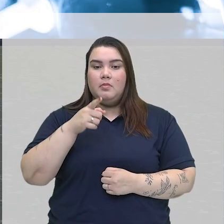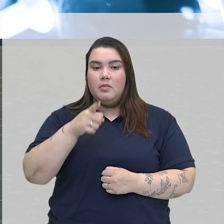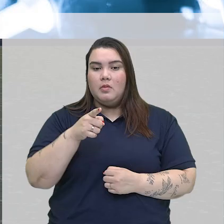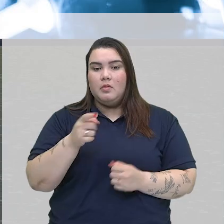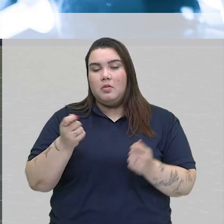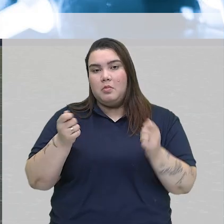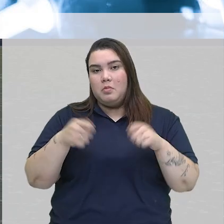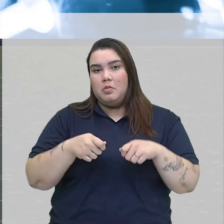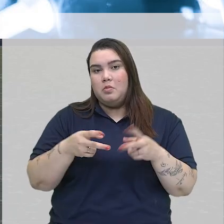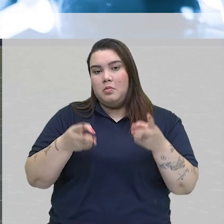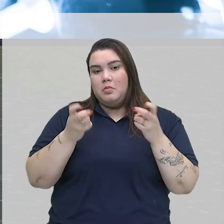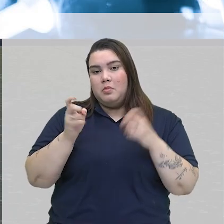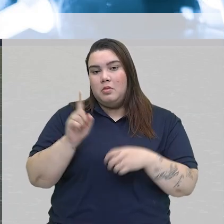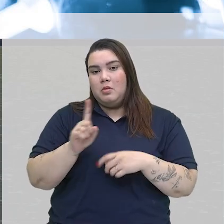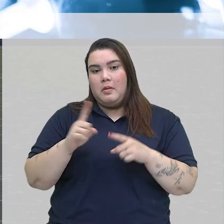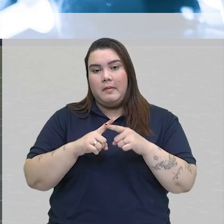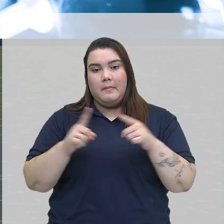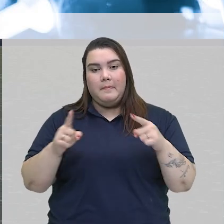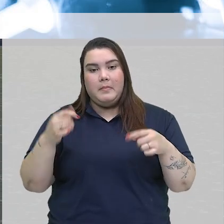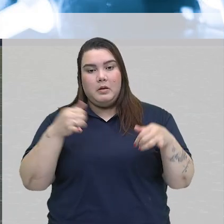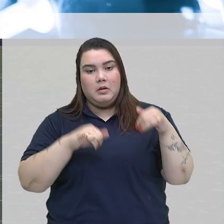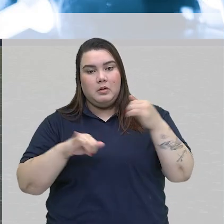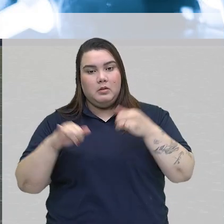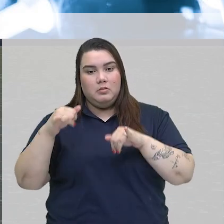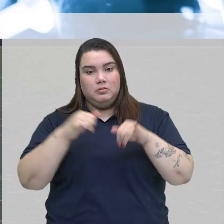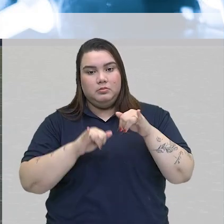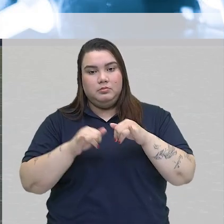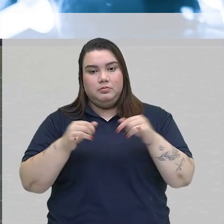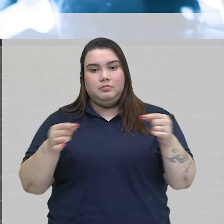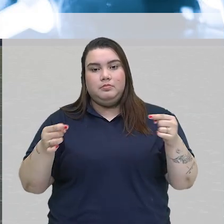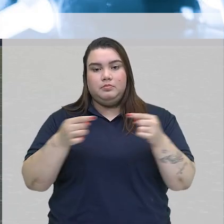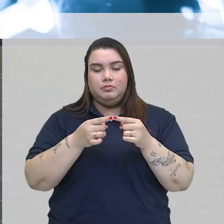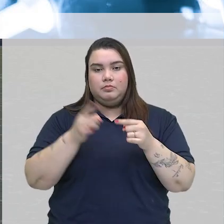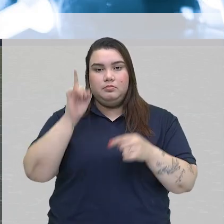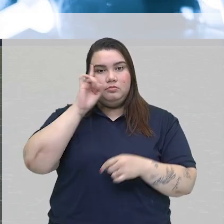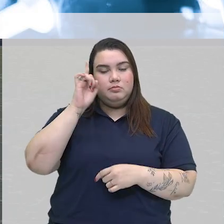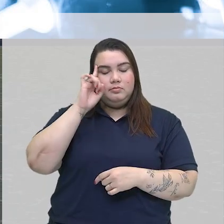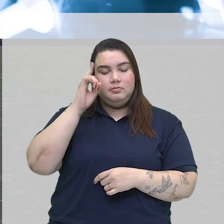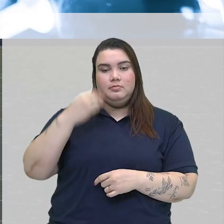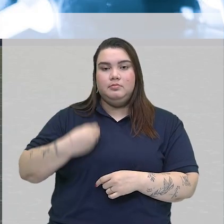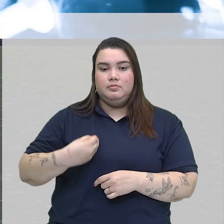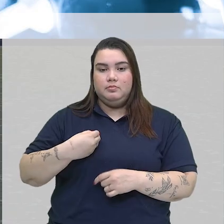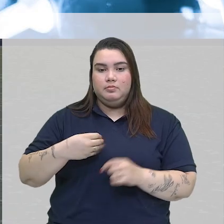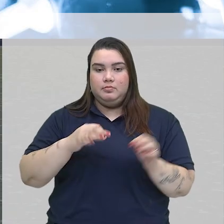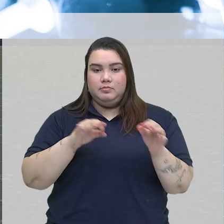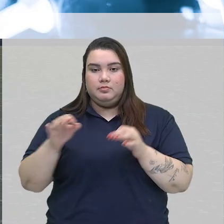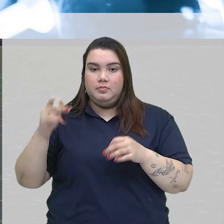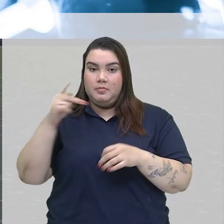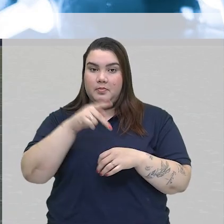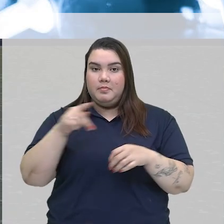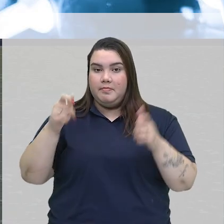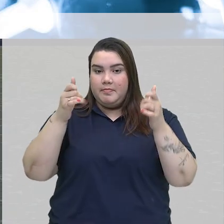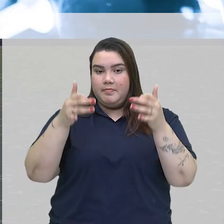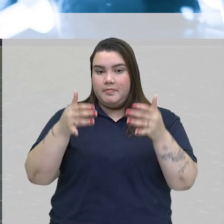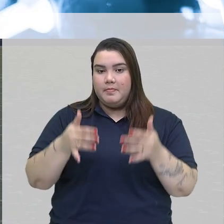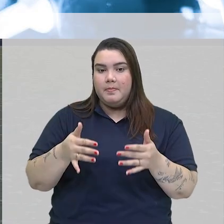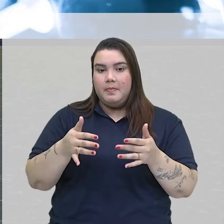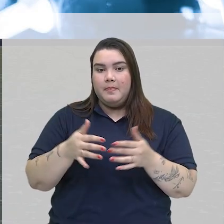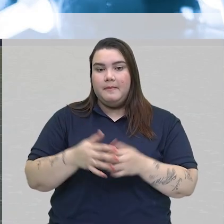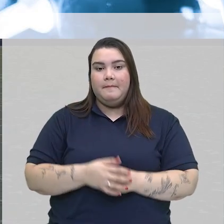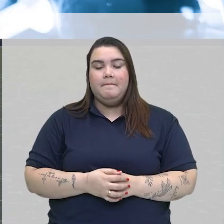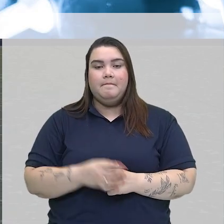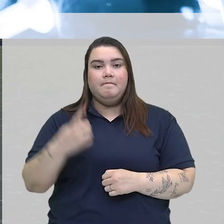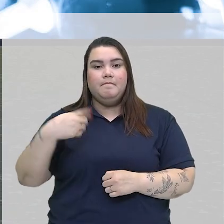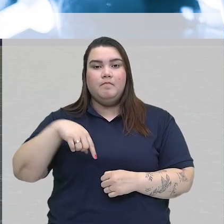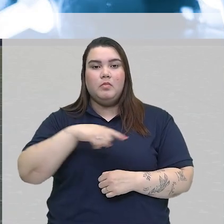não perceber, mas a química, ela está no nosso dia a dia. Ó, como a professora falou, o ar